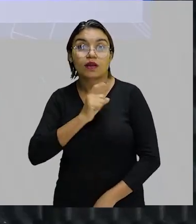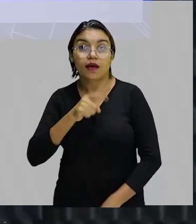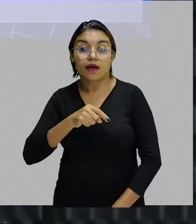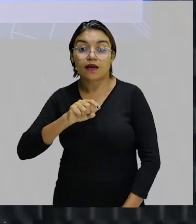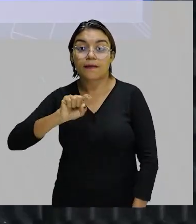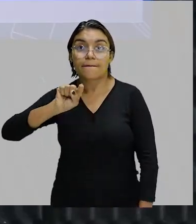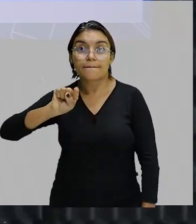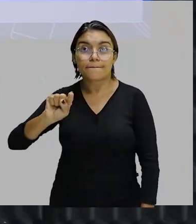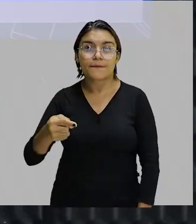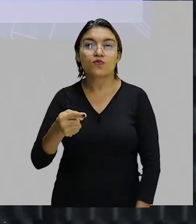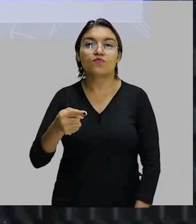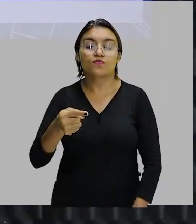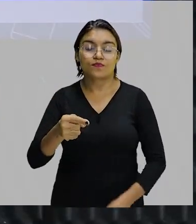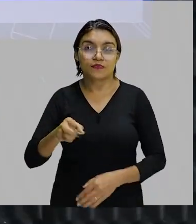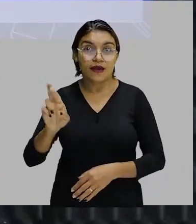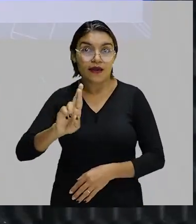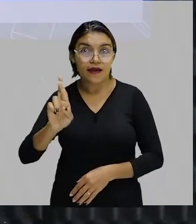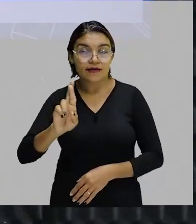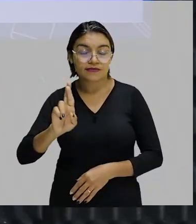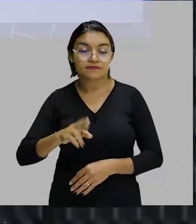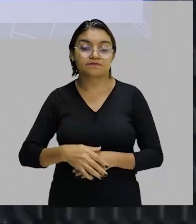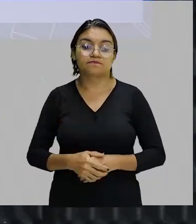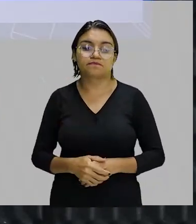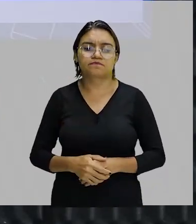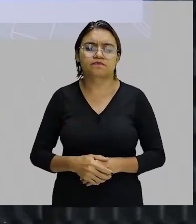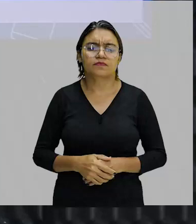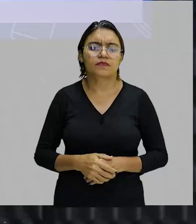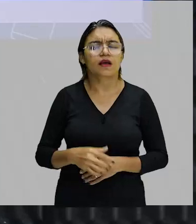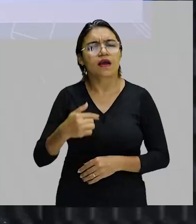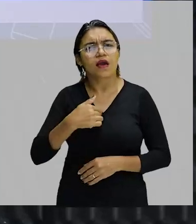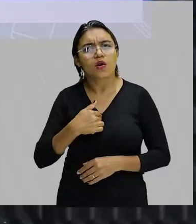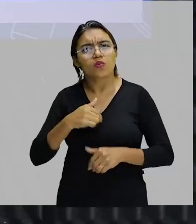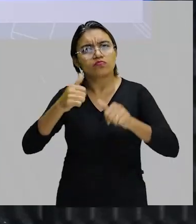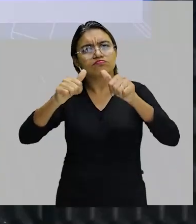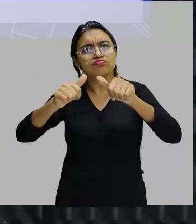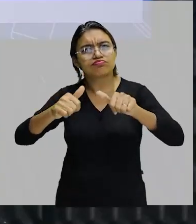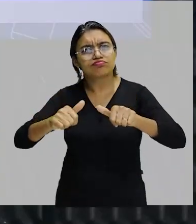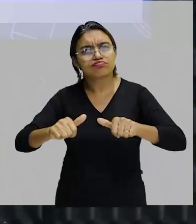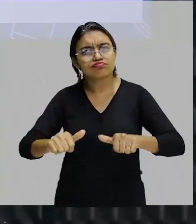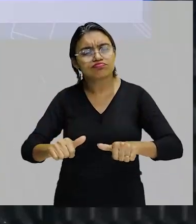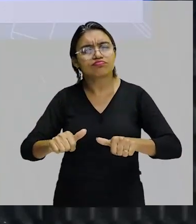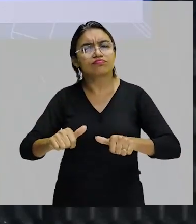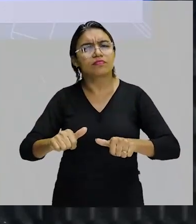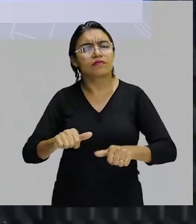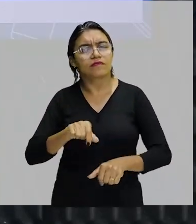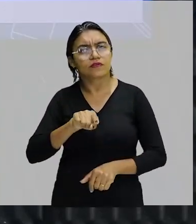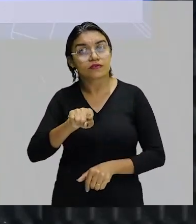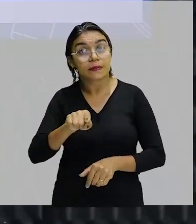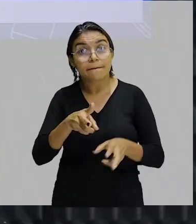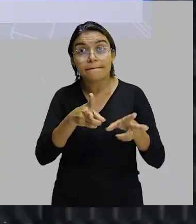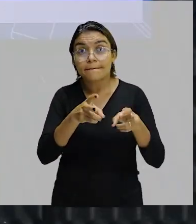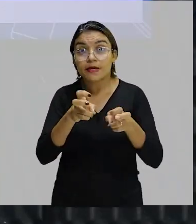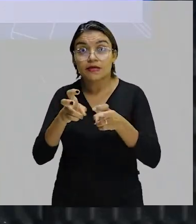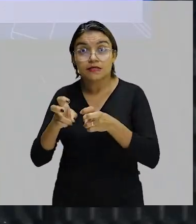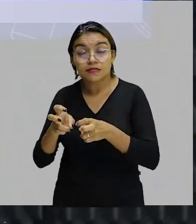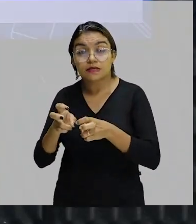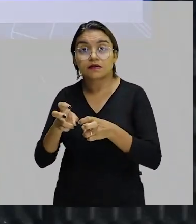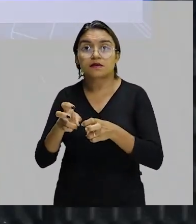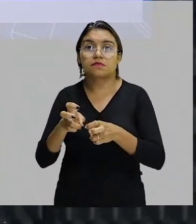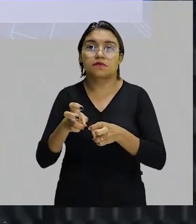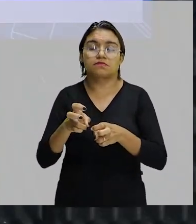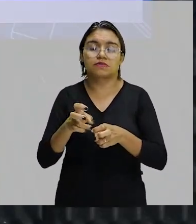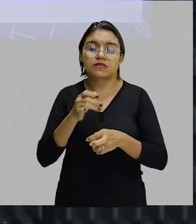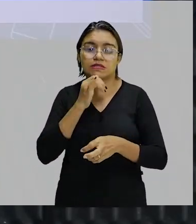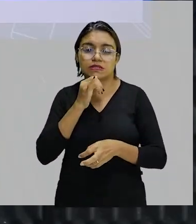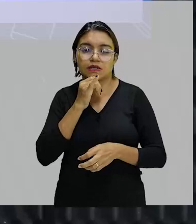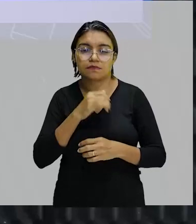R$ 1.000. Gente, por que eu estou fazendo essa análise aqui do enunciado? Para que você perceba que, muito embora não